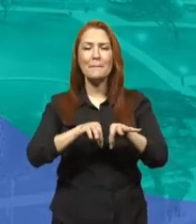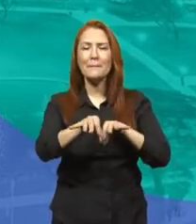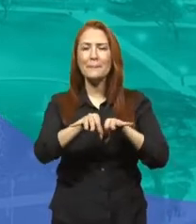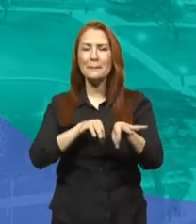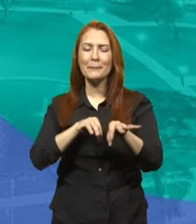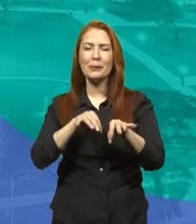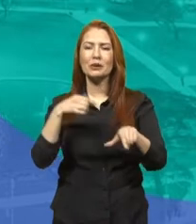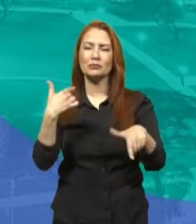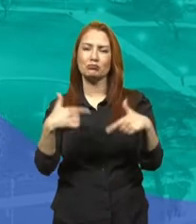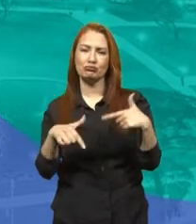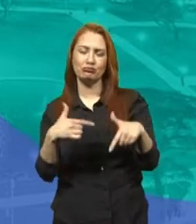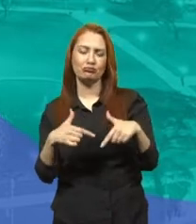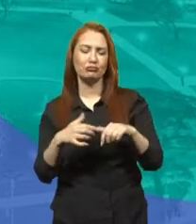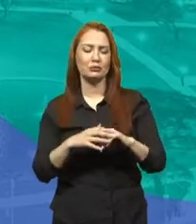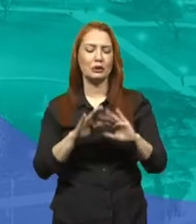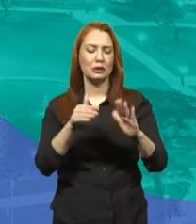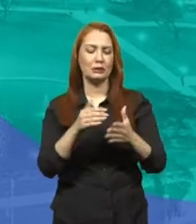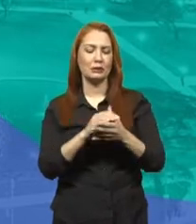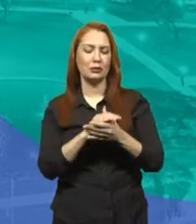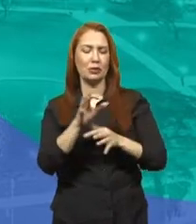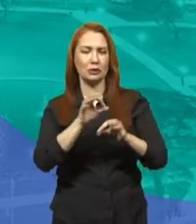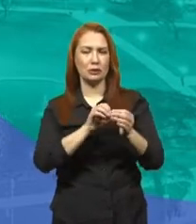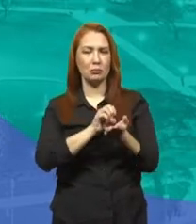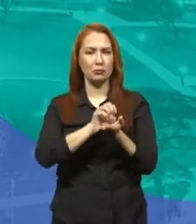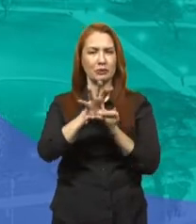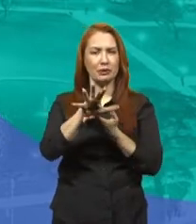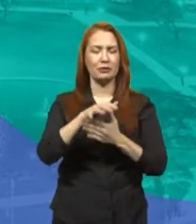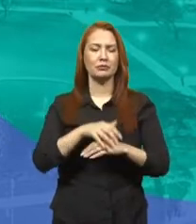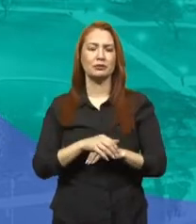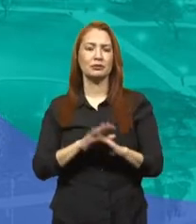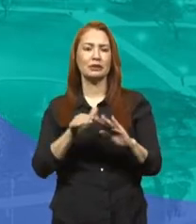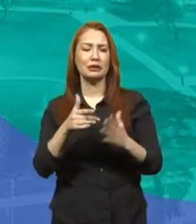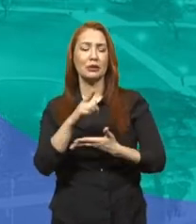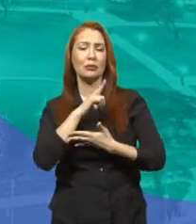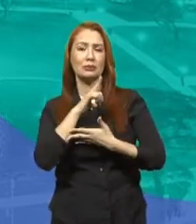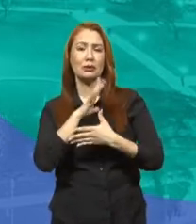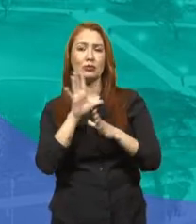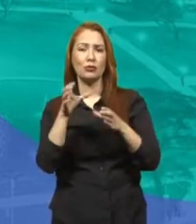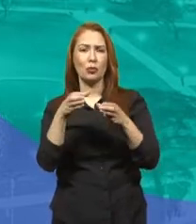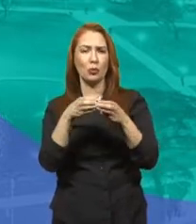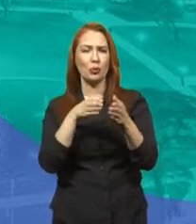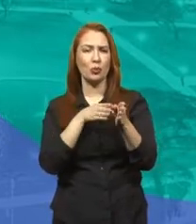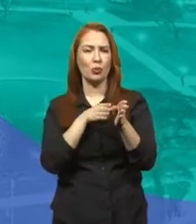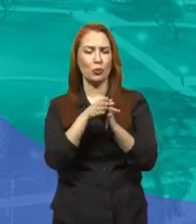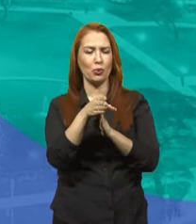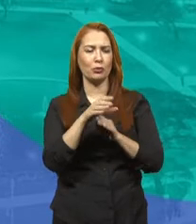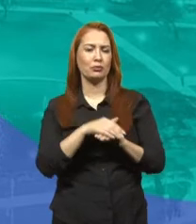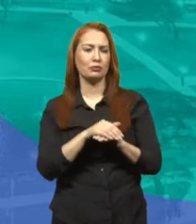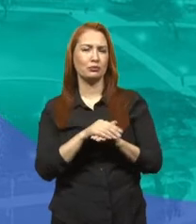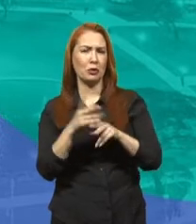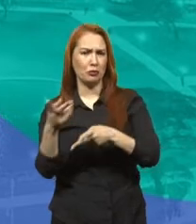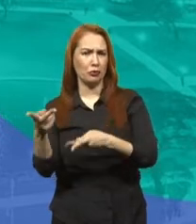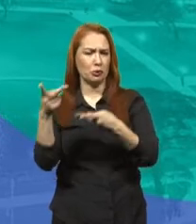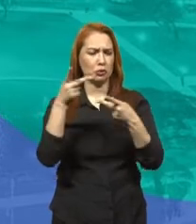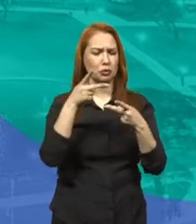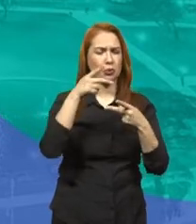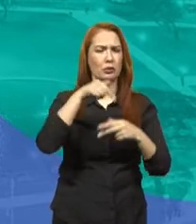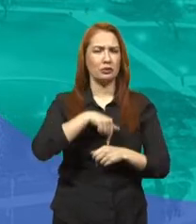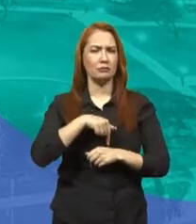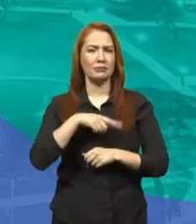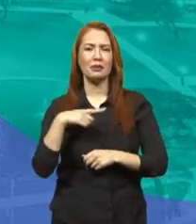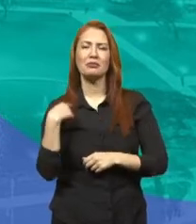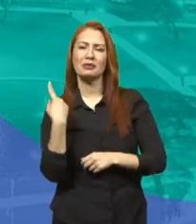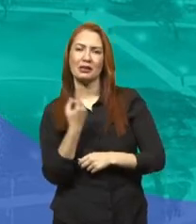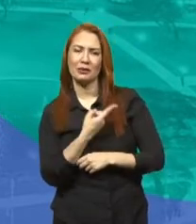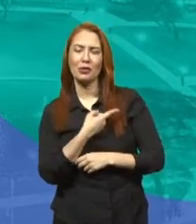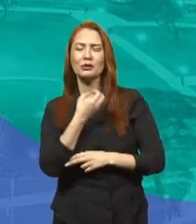de trabalho e mandamos para o BNDES, aí veio uma comissão fazer uma visita em loco, que para nós foi